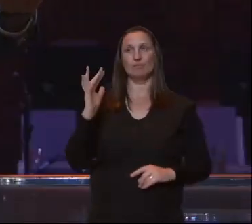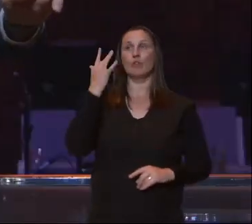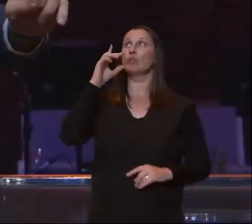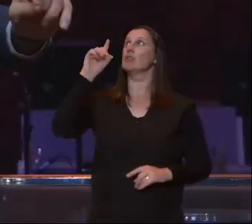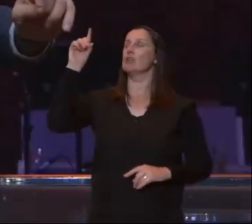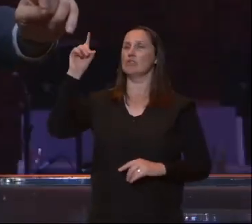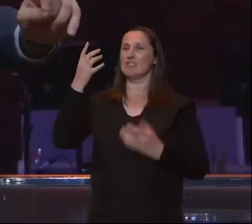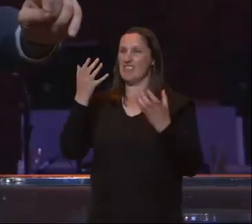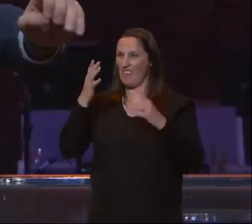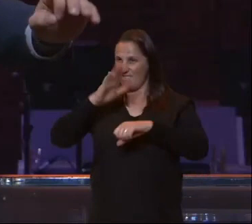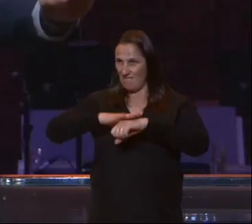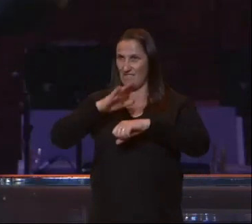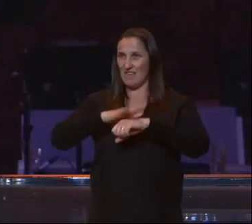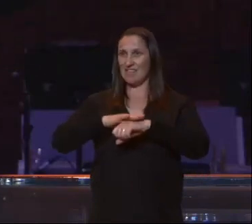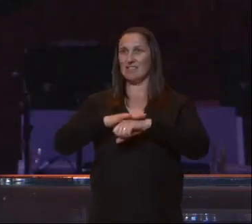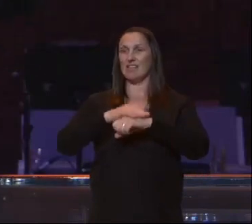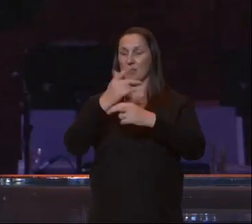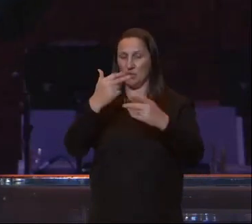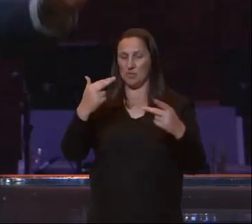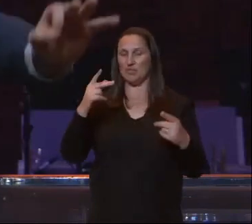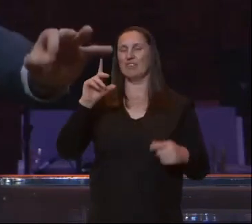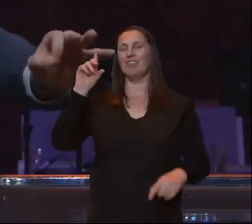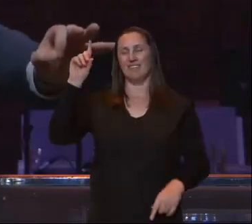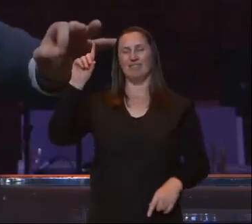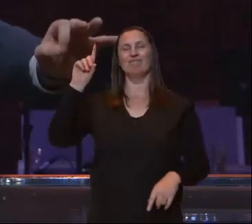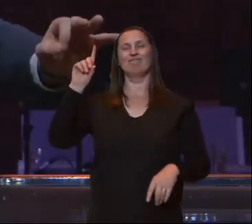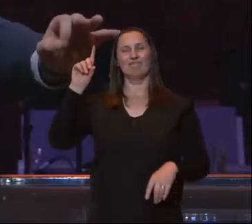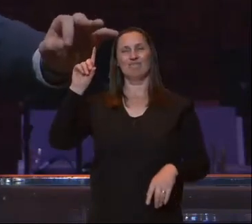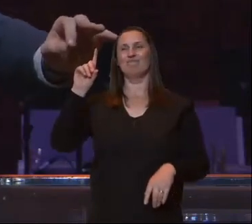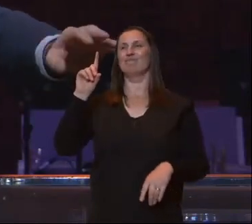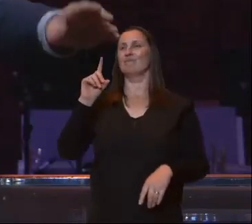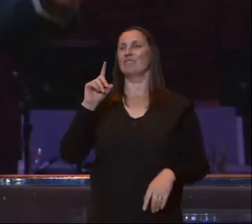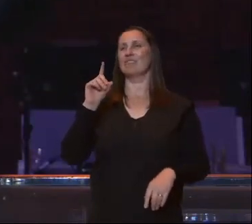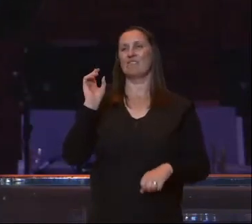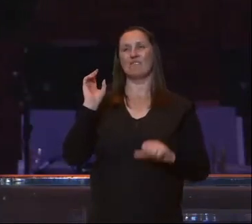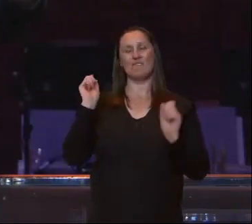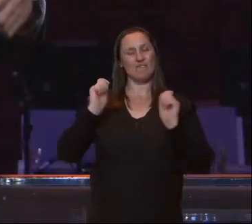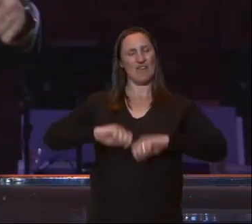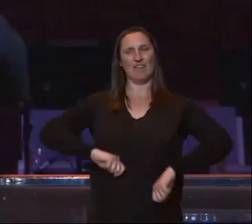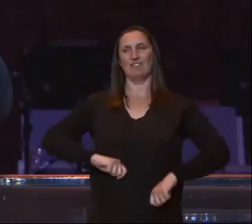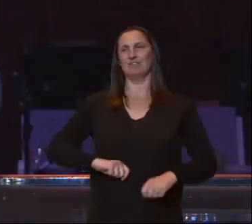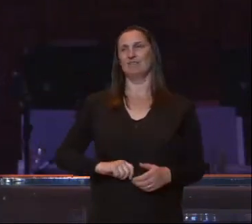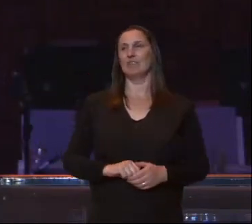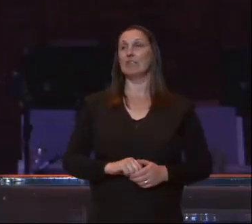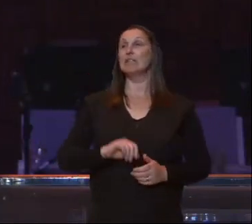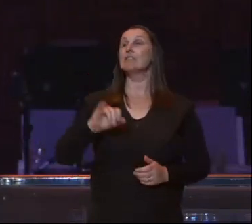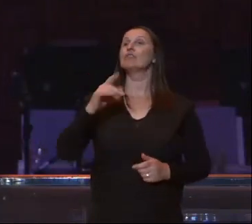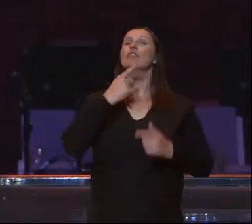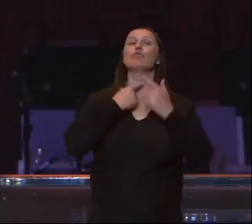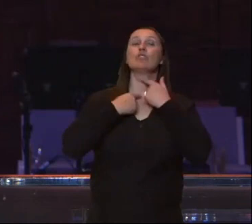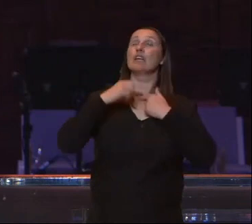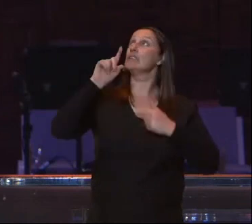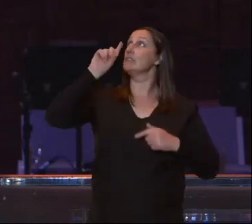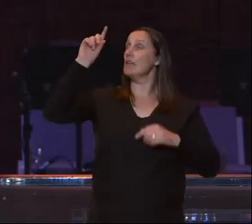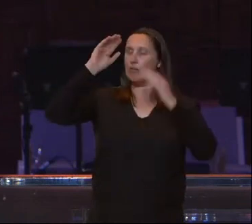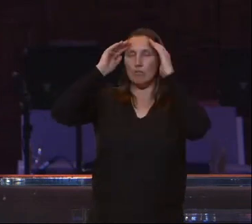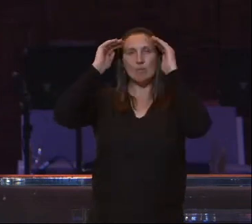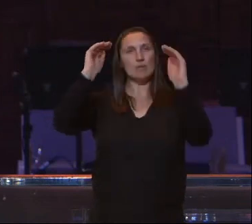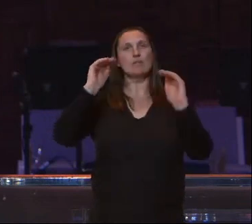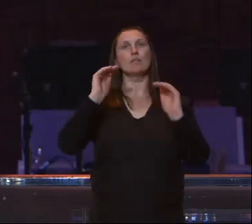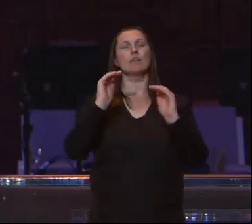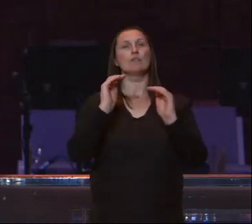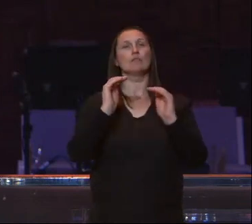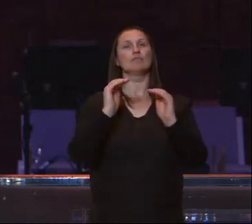alguma coisa, Ele faz. Se você estiver no centro da vontade de Deus, os recursos